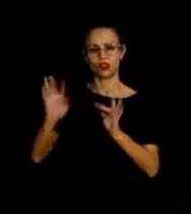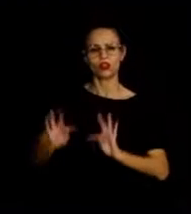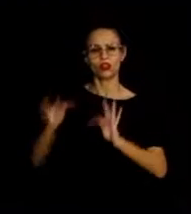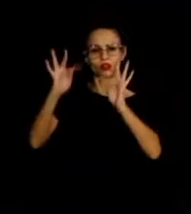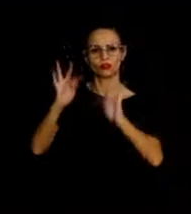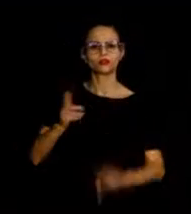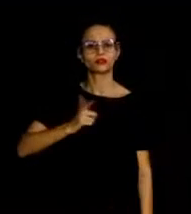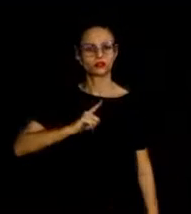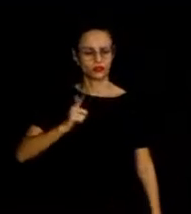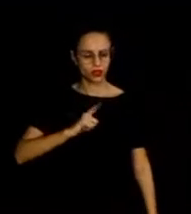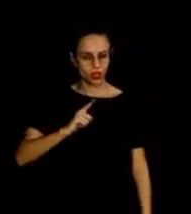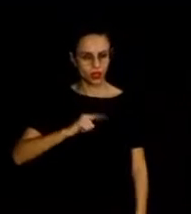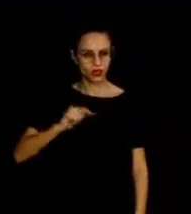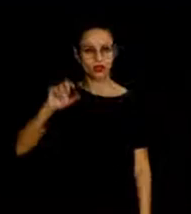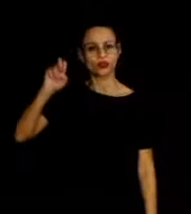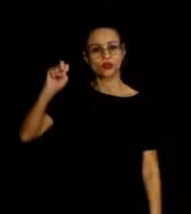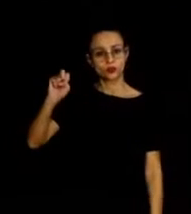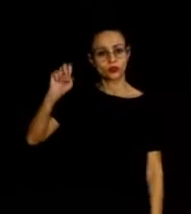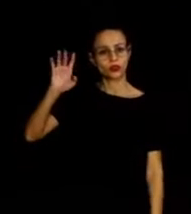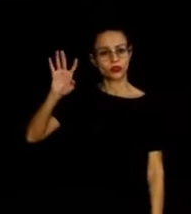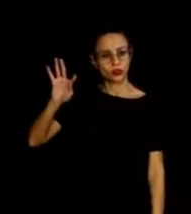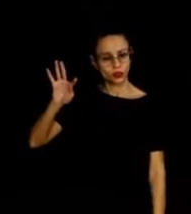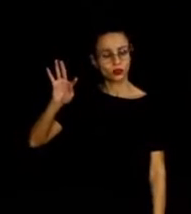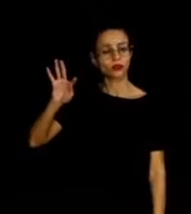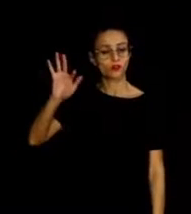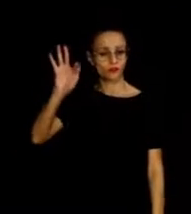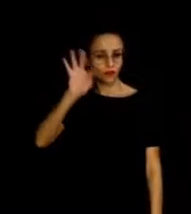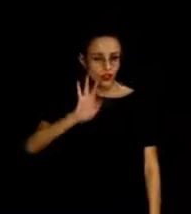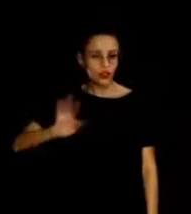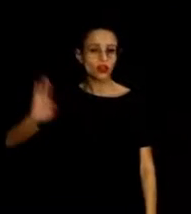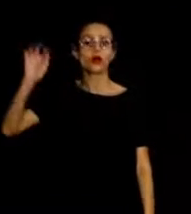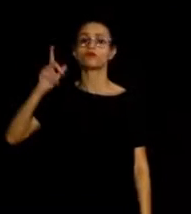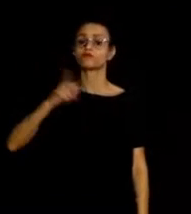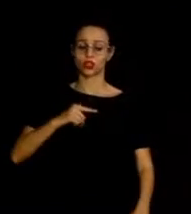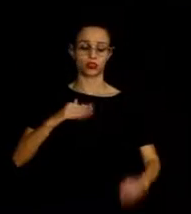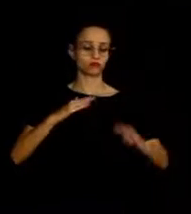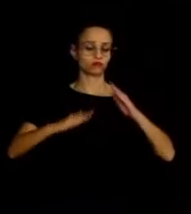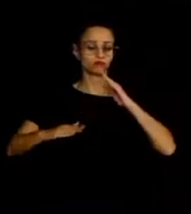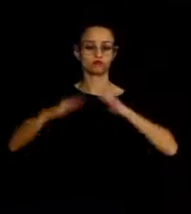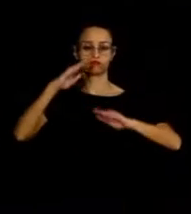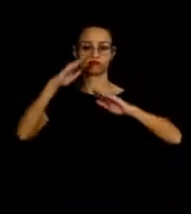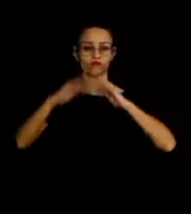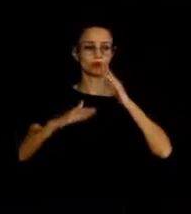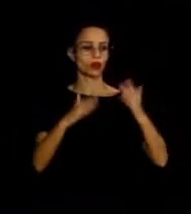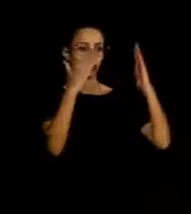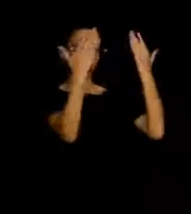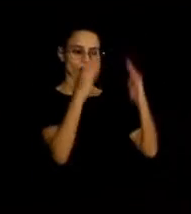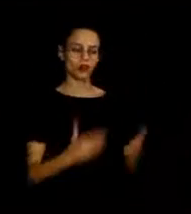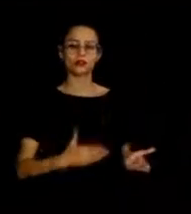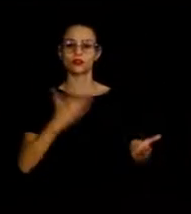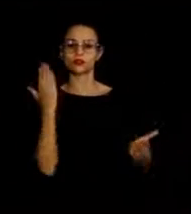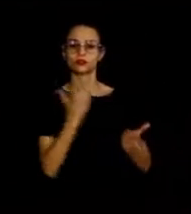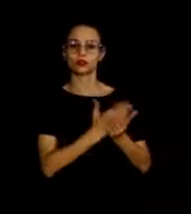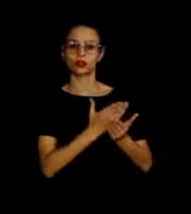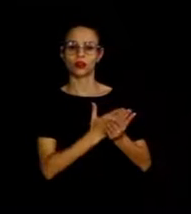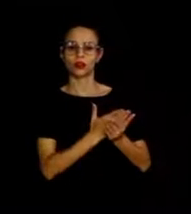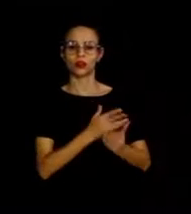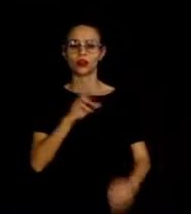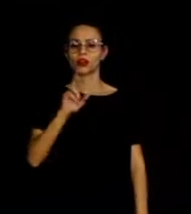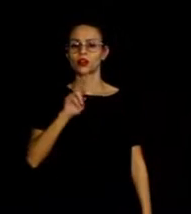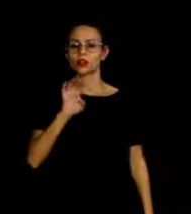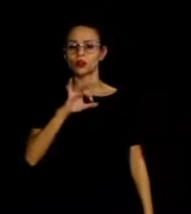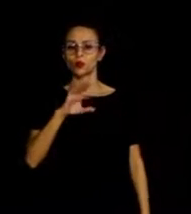no Supremo Tribunal Federal tem um robô e Analisa os recursos extraordinários que só vem para lá